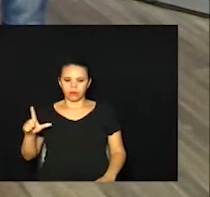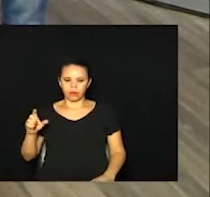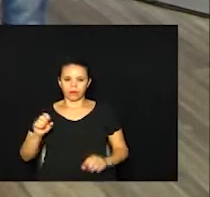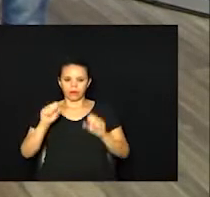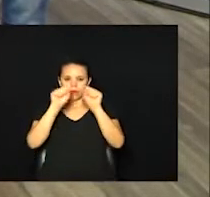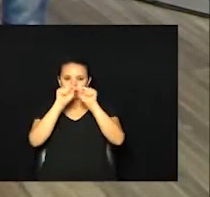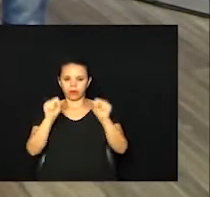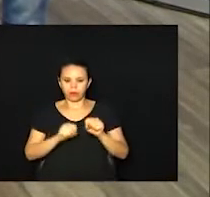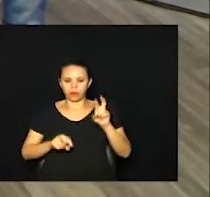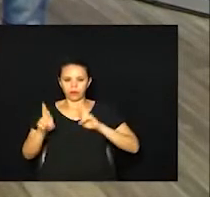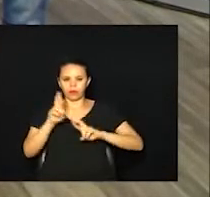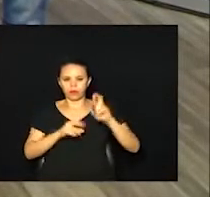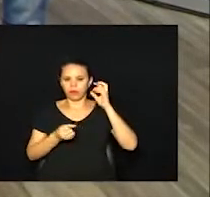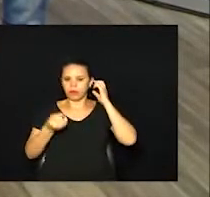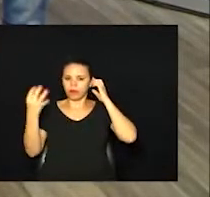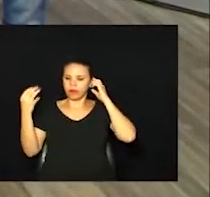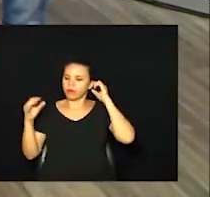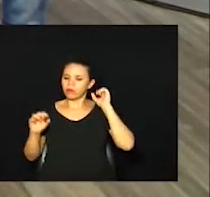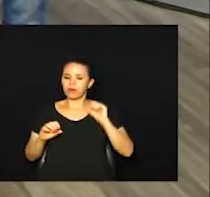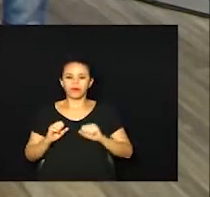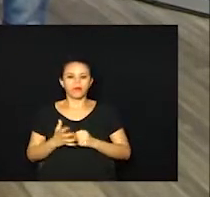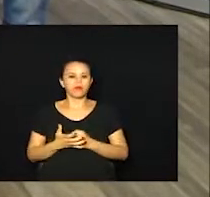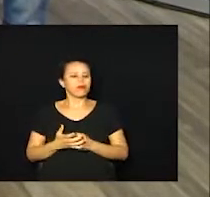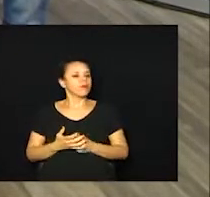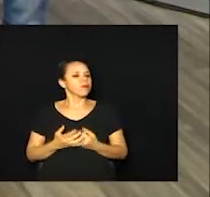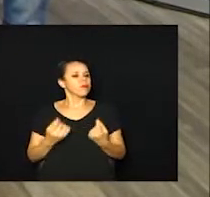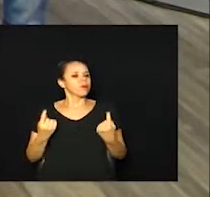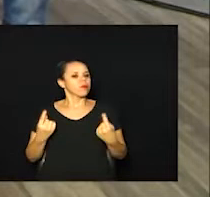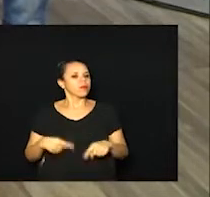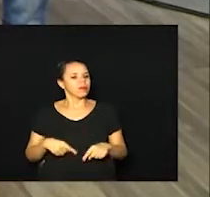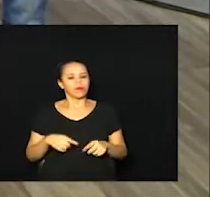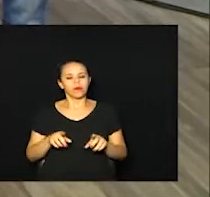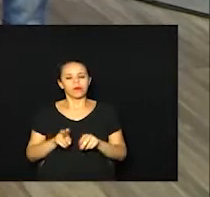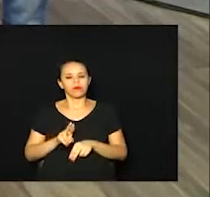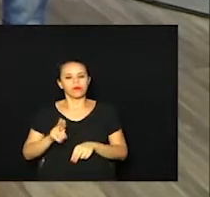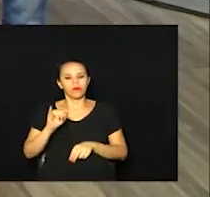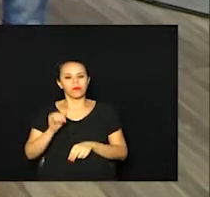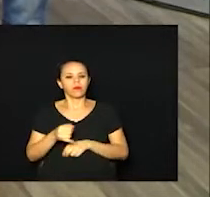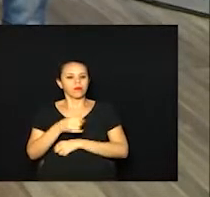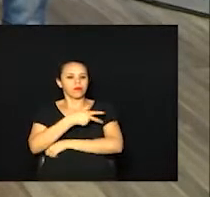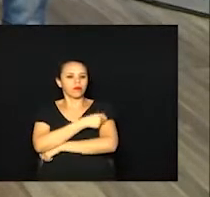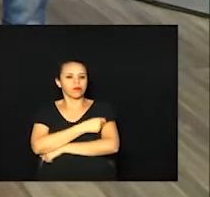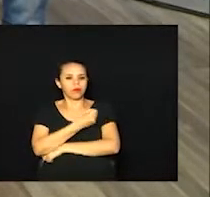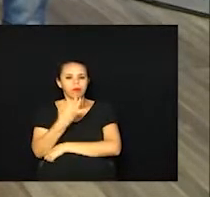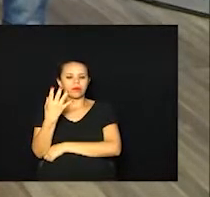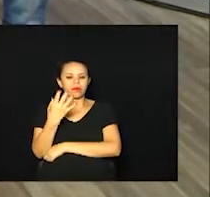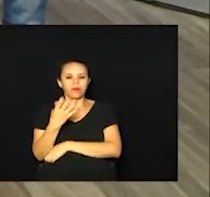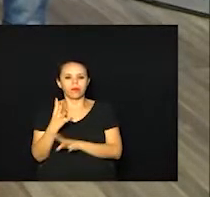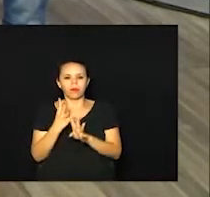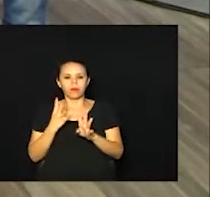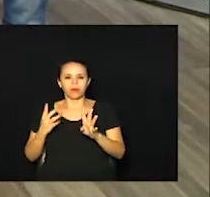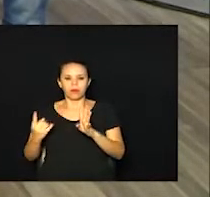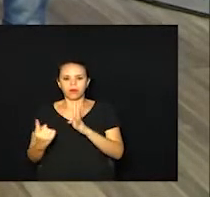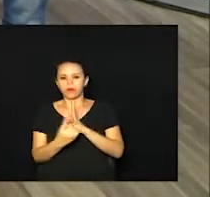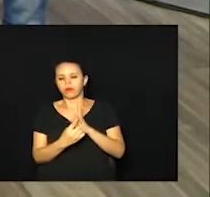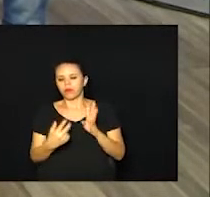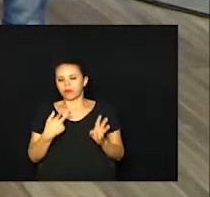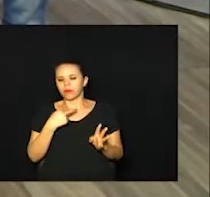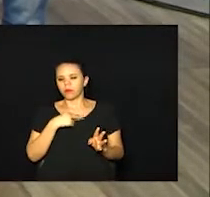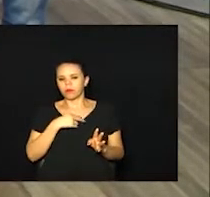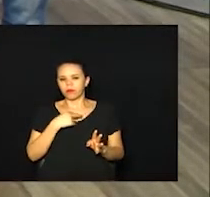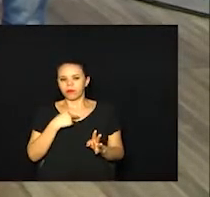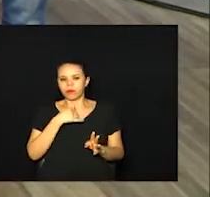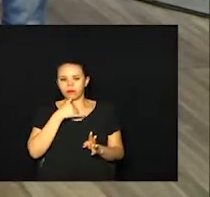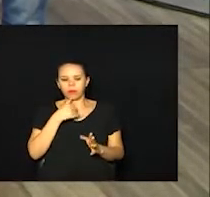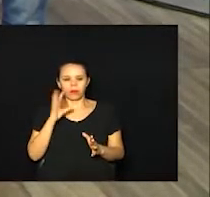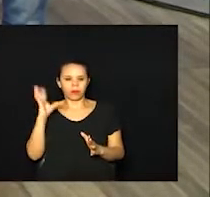para rastrear as doses da vacina, né, contra a Covid-19. O objetivo é o fura-fila, né, que infelizmente às vezes